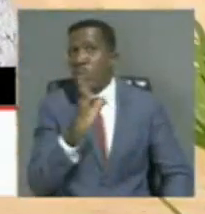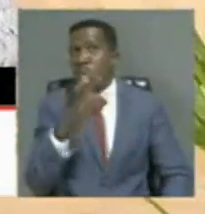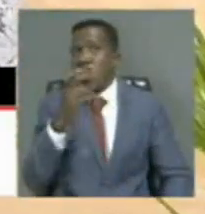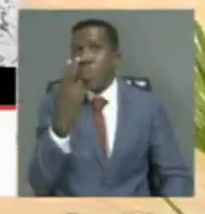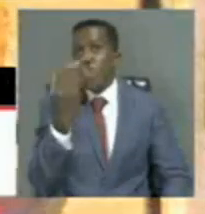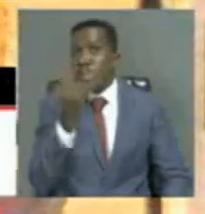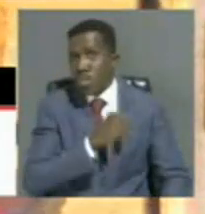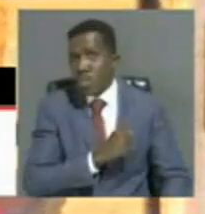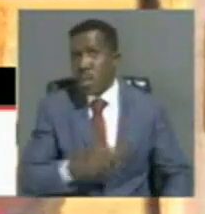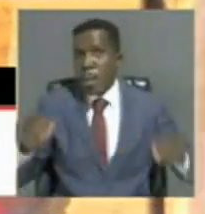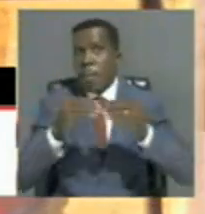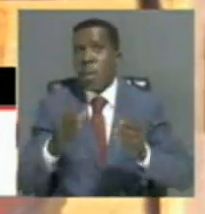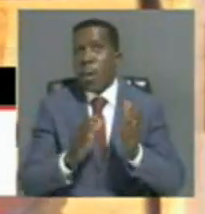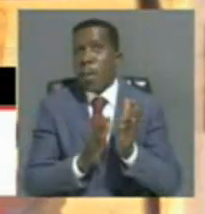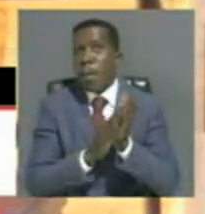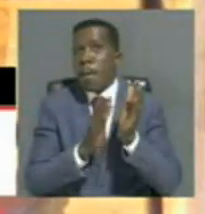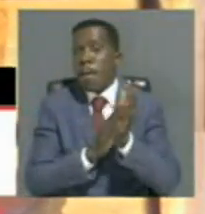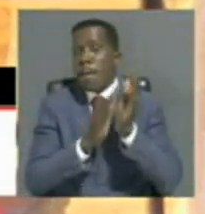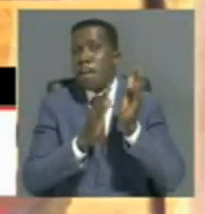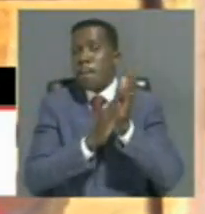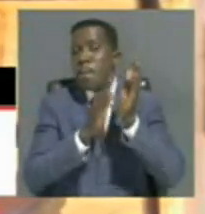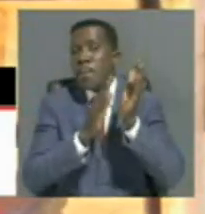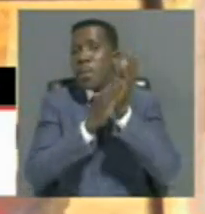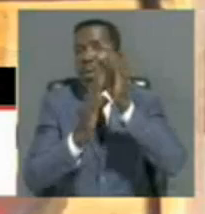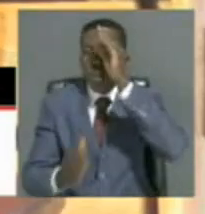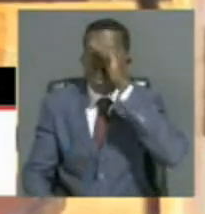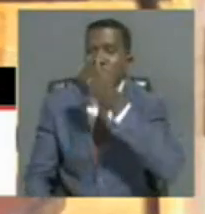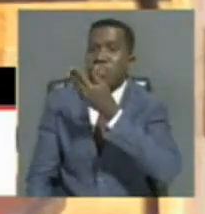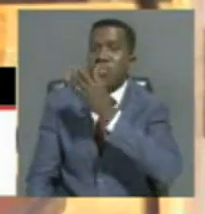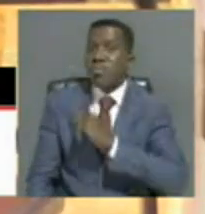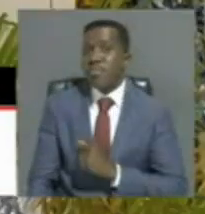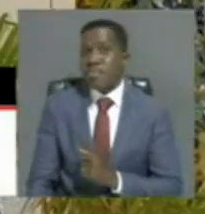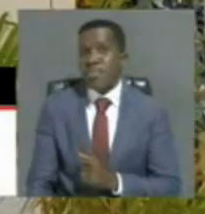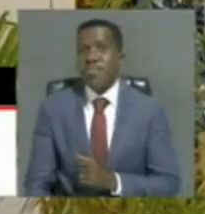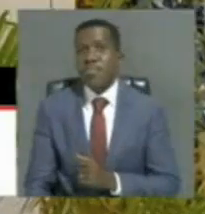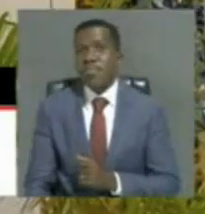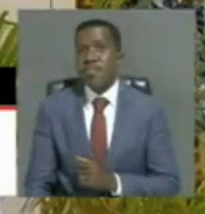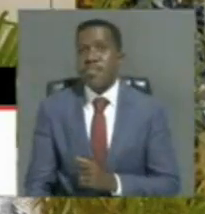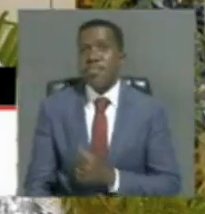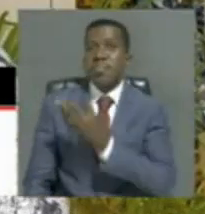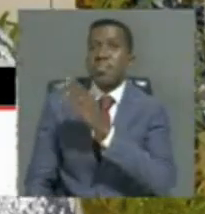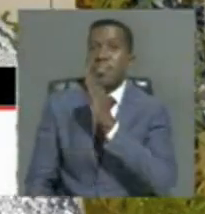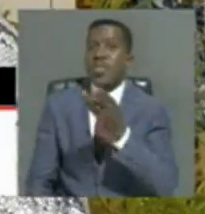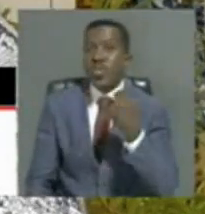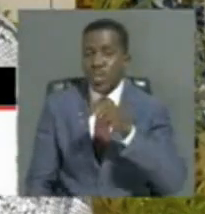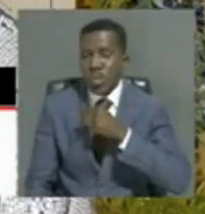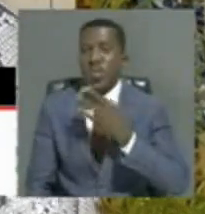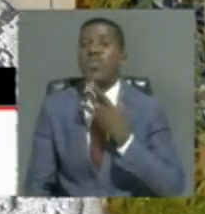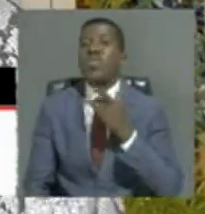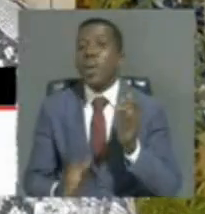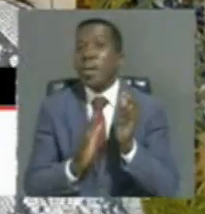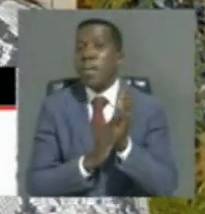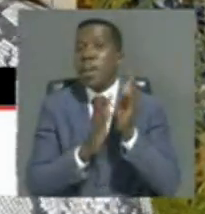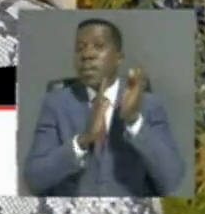da homenagem, enalteceu a figura e obras do autor do Angola Avante. Nós para sempre queremos celebrar